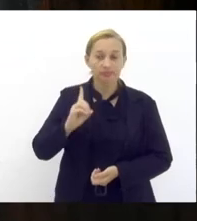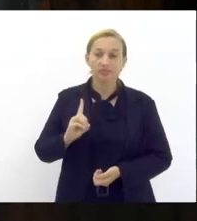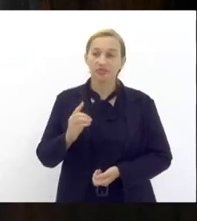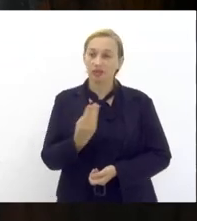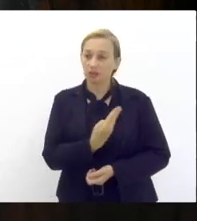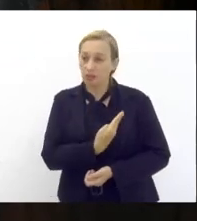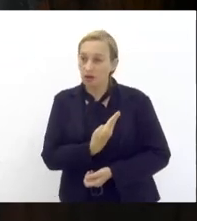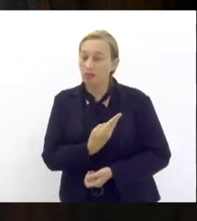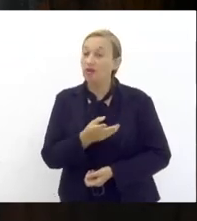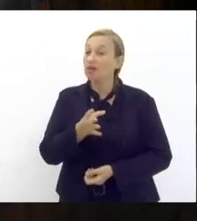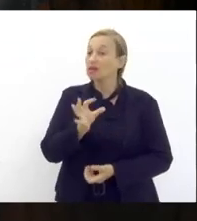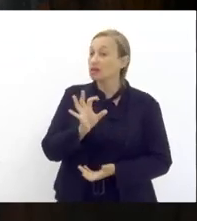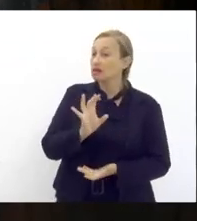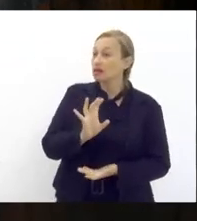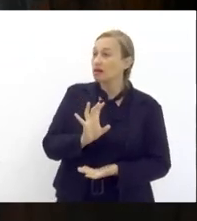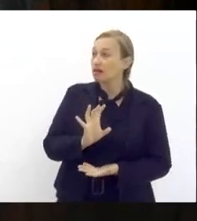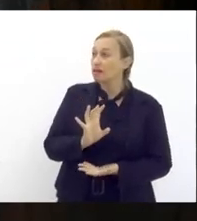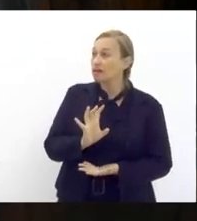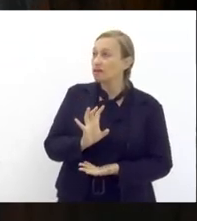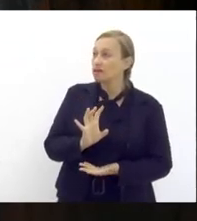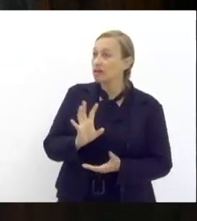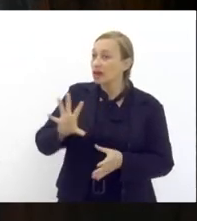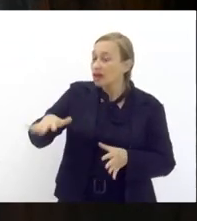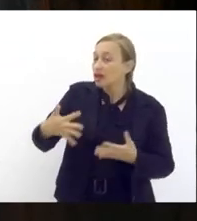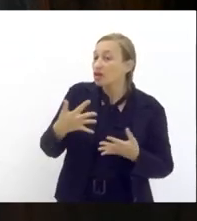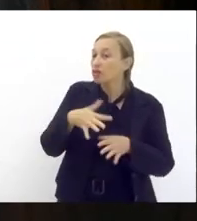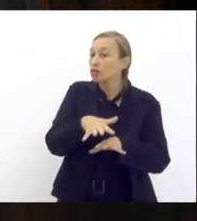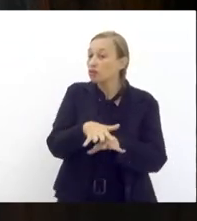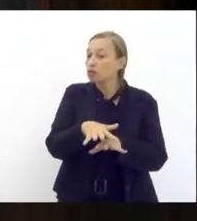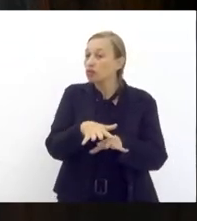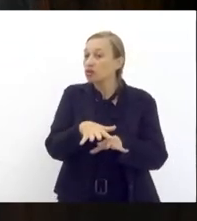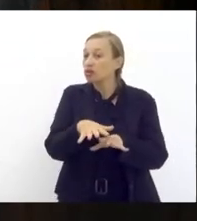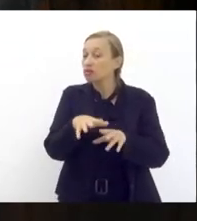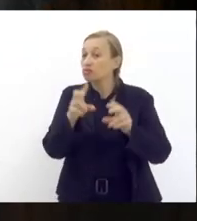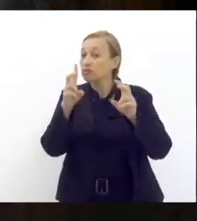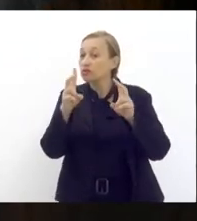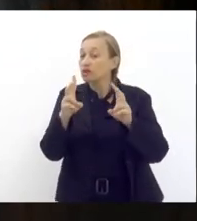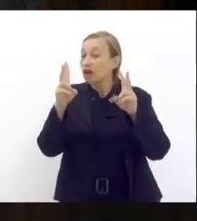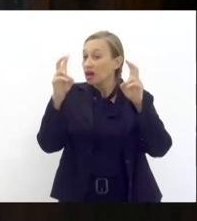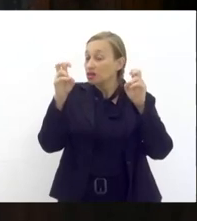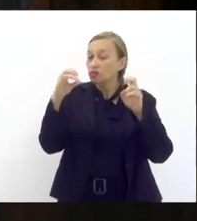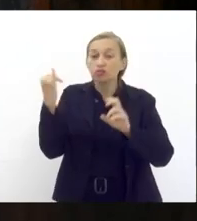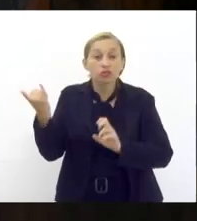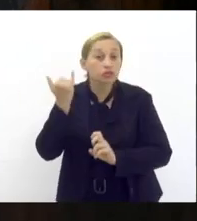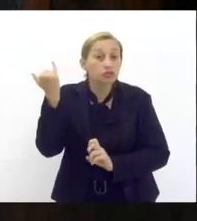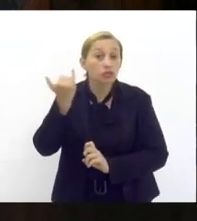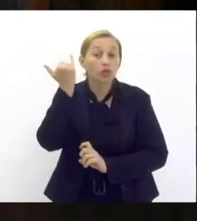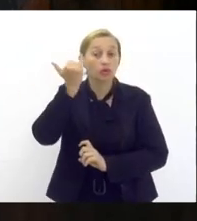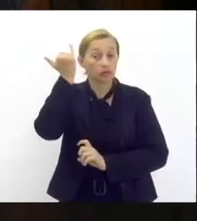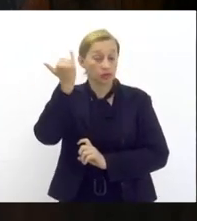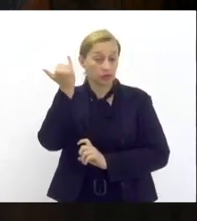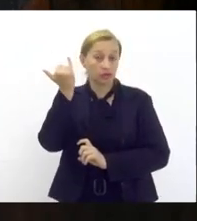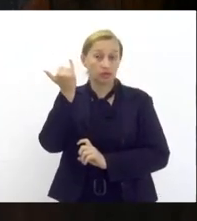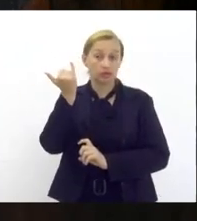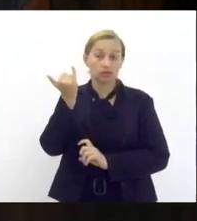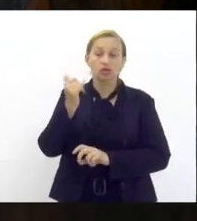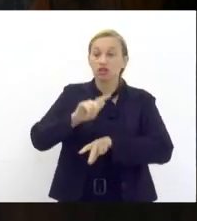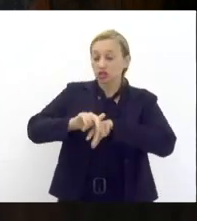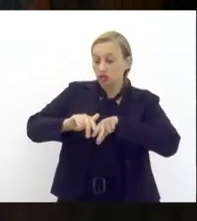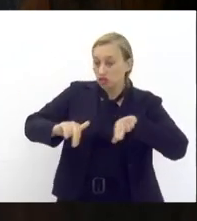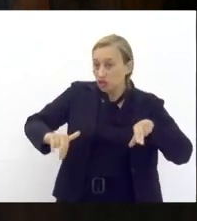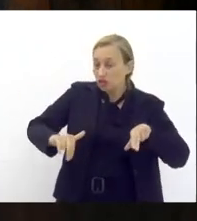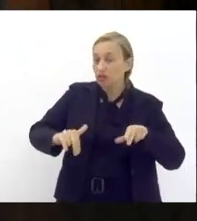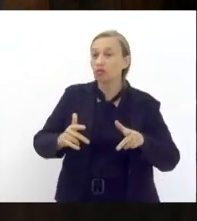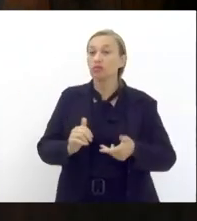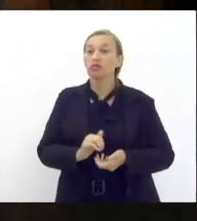na verdade, ela faz uma inclusão de termos que são tão importantes e essenciais nos termos de gênero, identidade